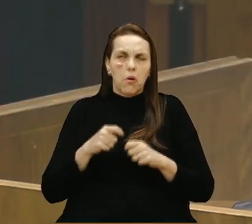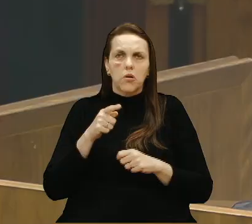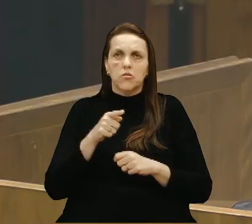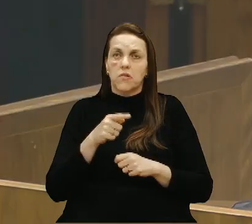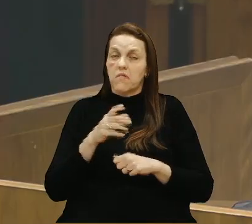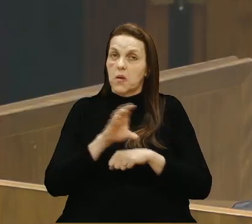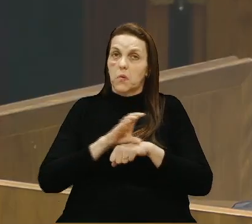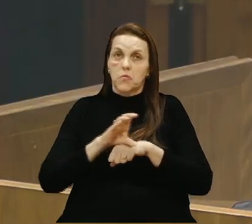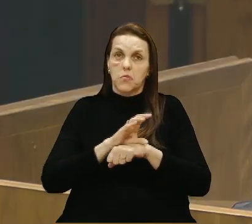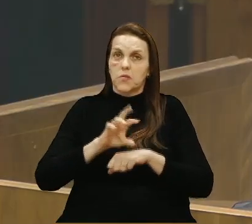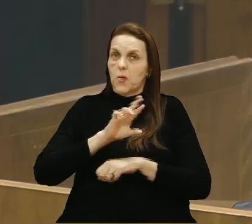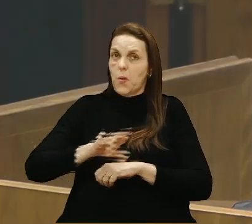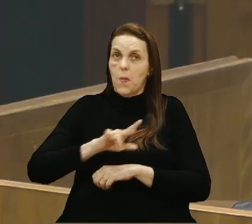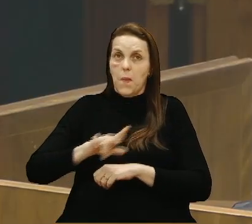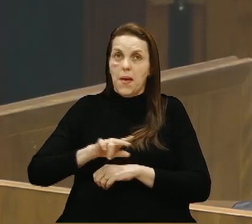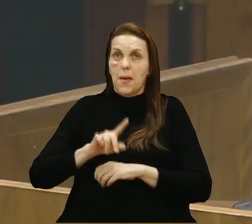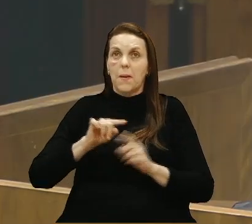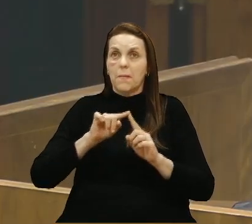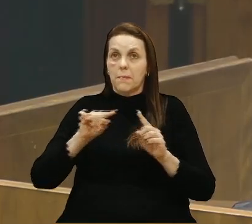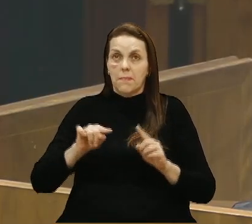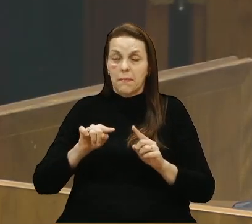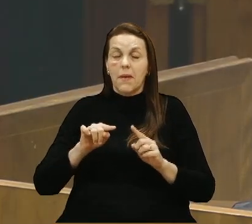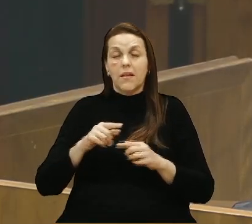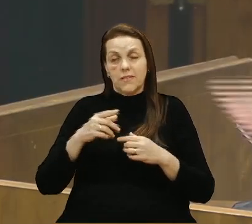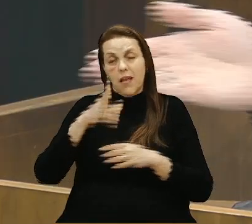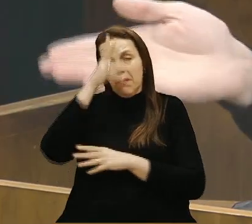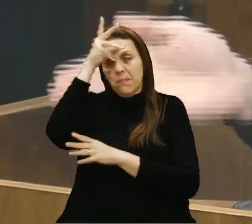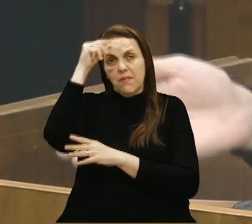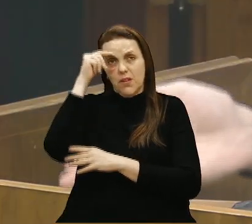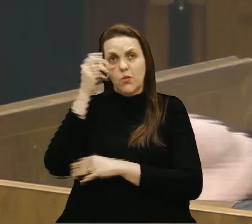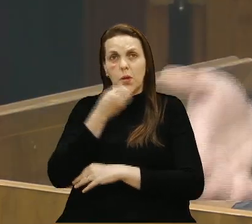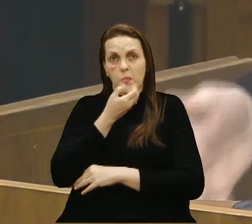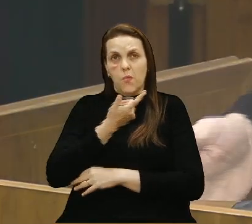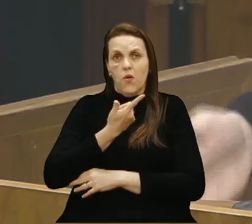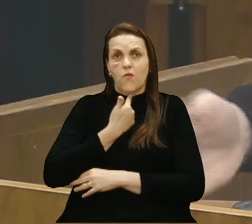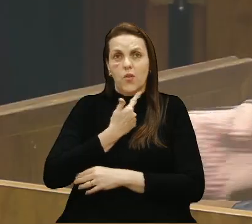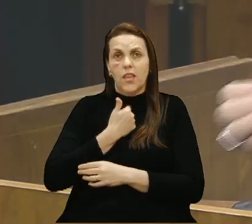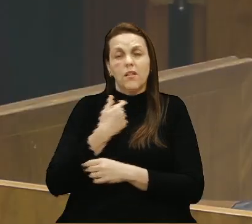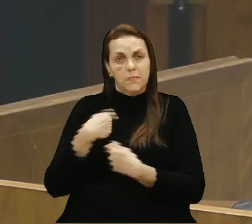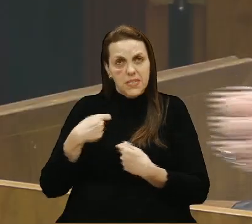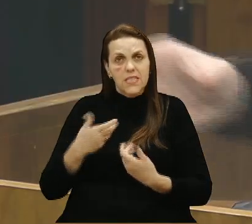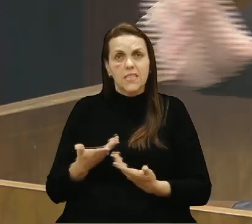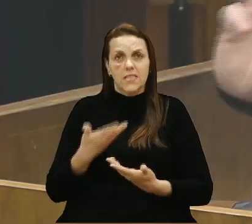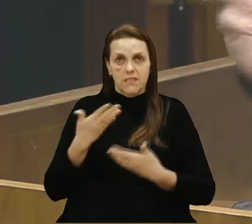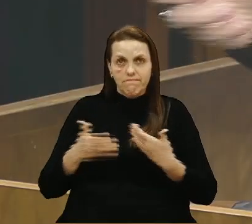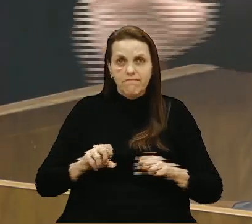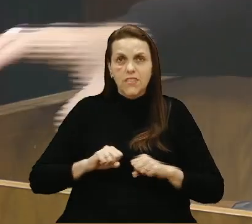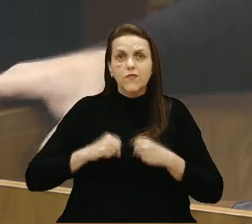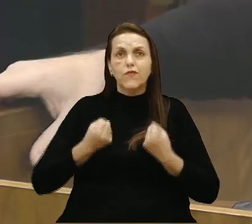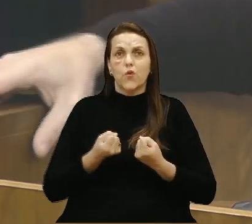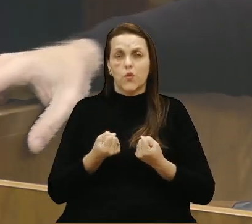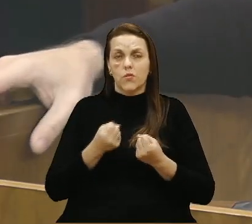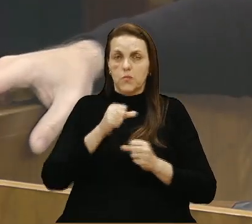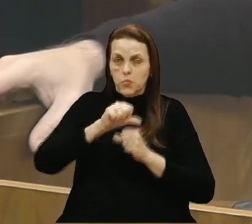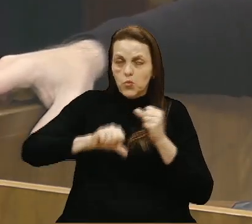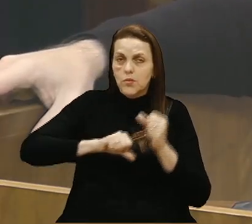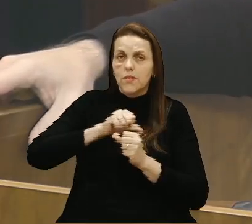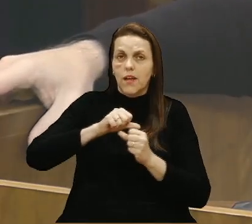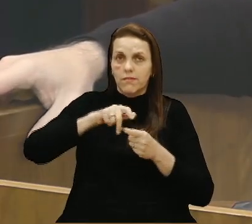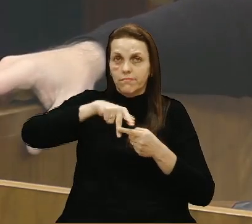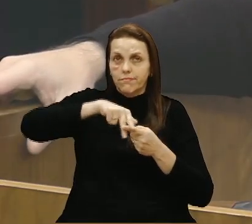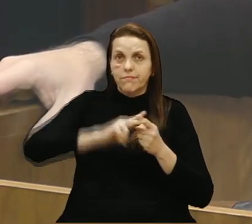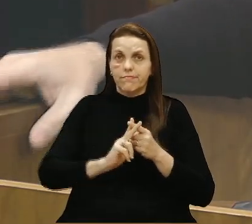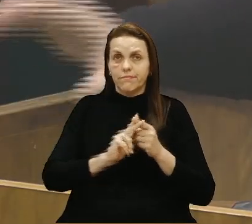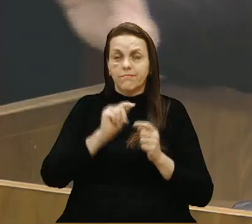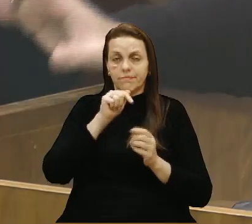isso aqui, né? Mas aí basta o executivo ter boa vontade de pegar e modificar e alterar para executar